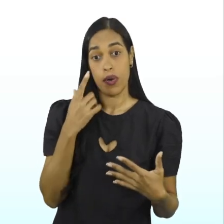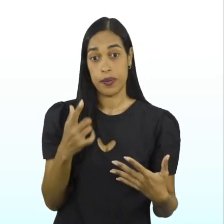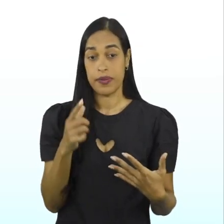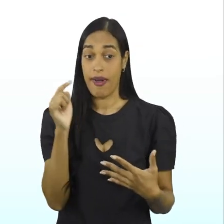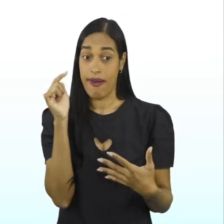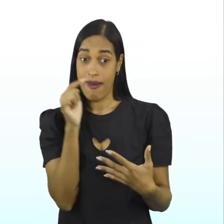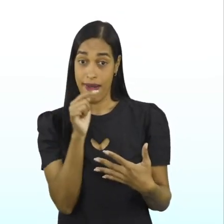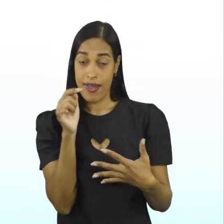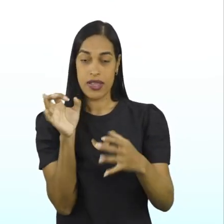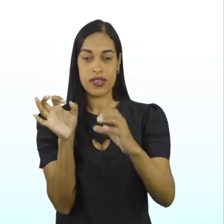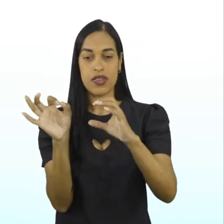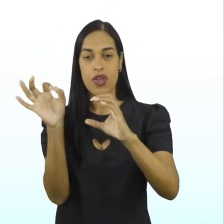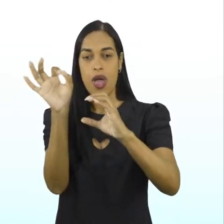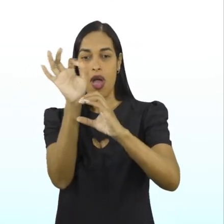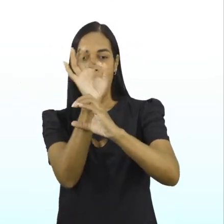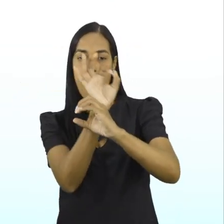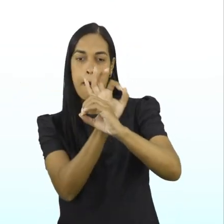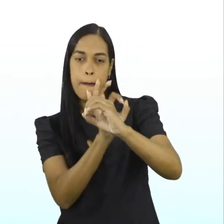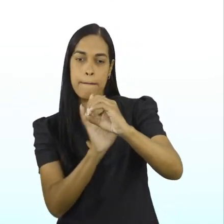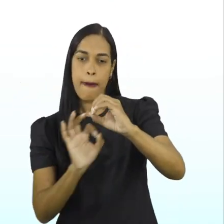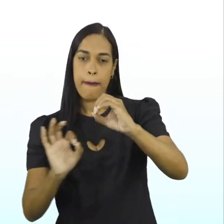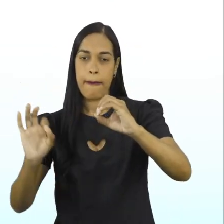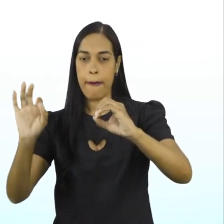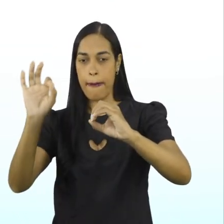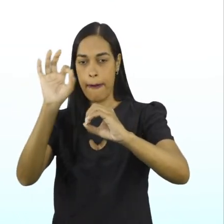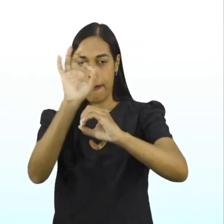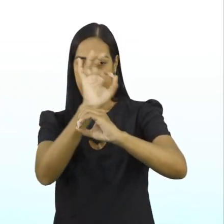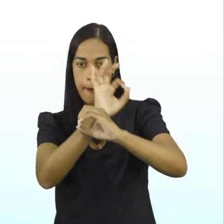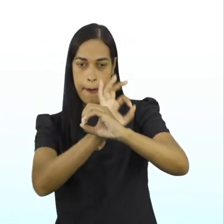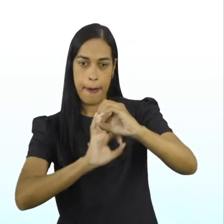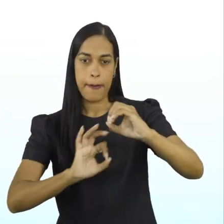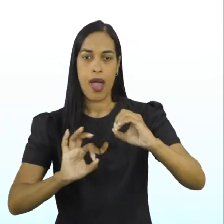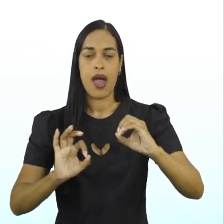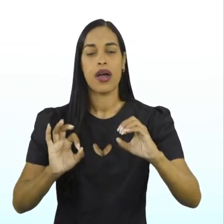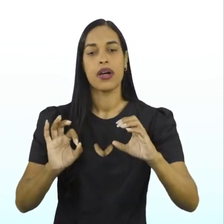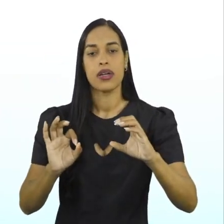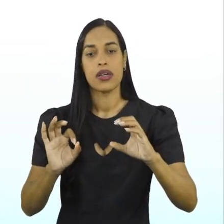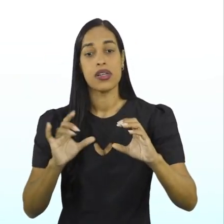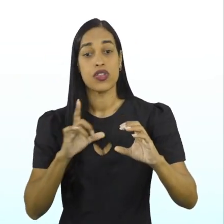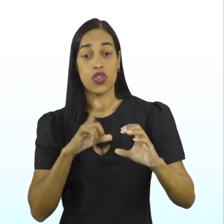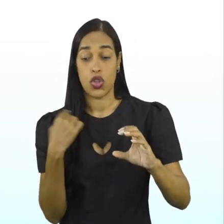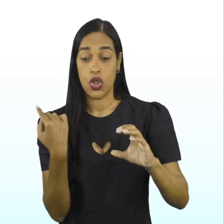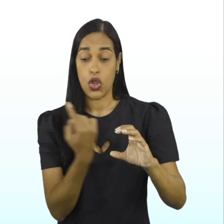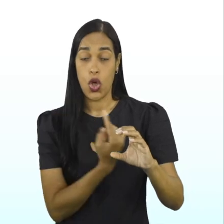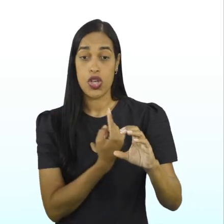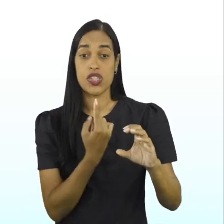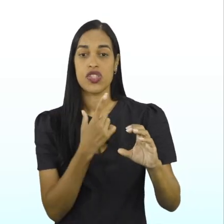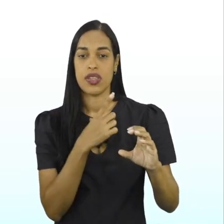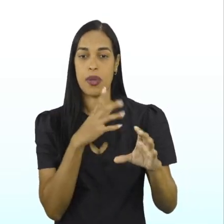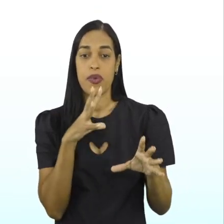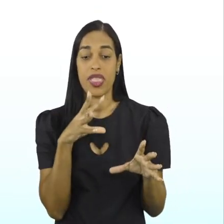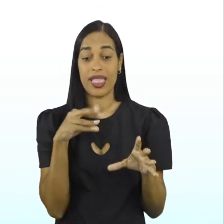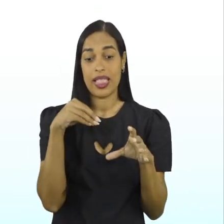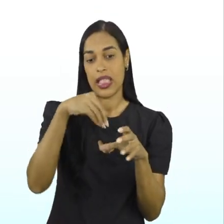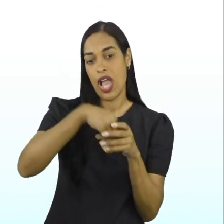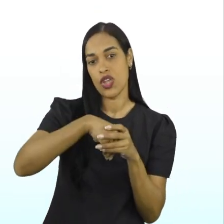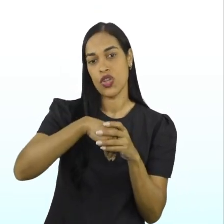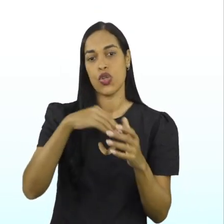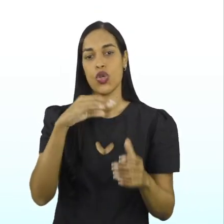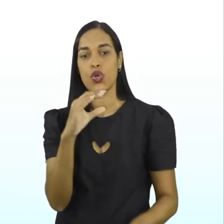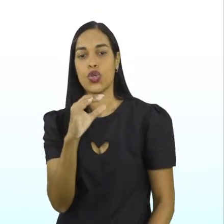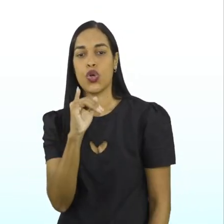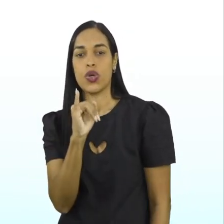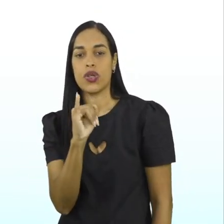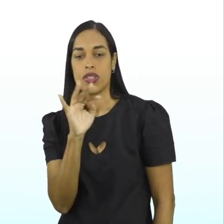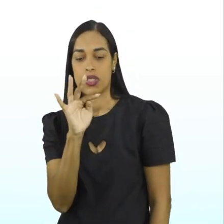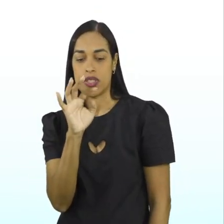organelas citoplasmáticas, elas são estruturas, preste atenção, são estruturas que nós encontramos no citoplasma. E essas